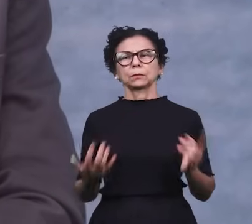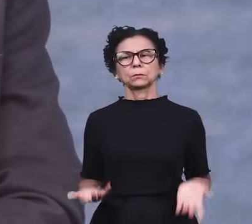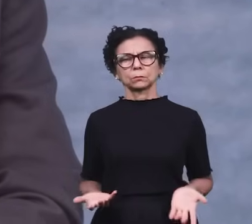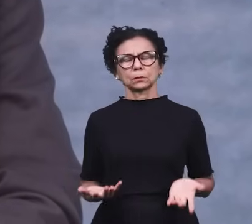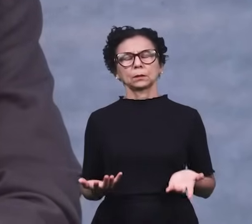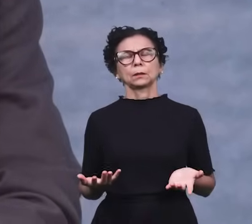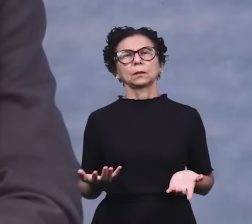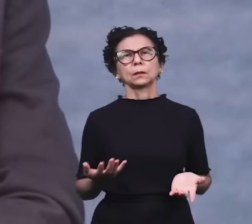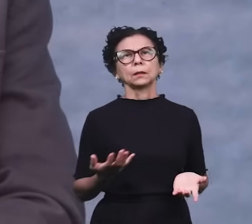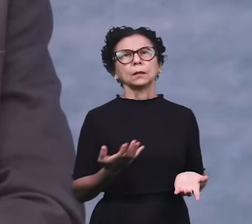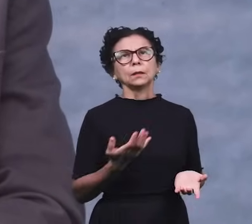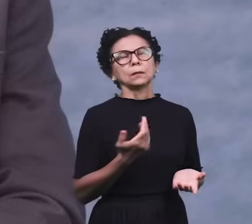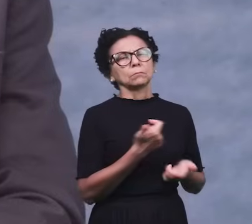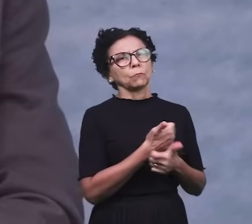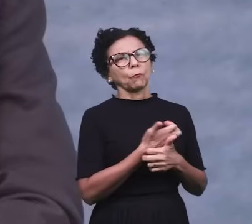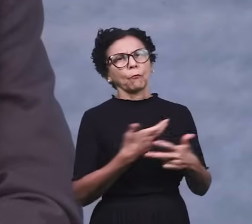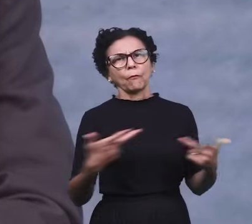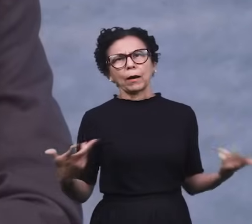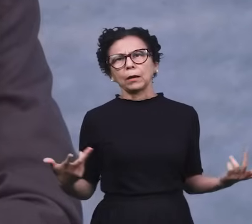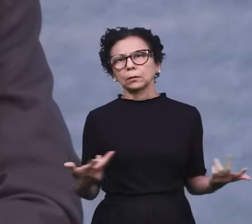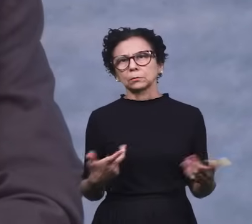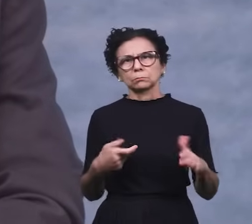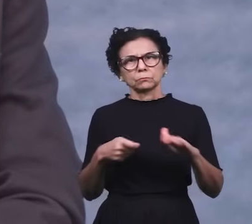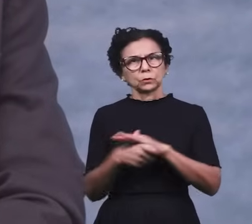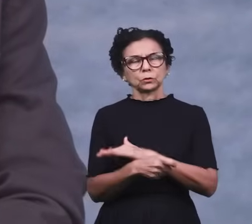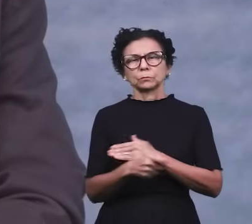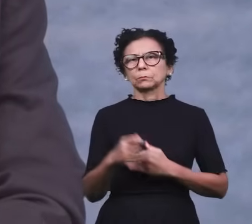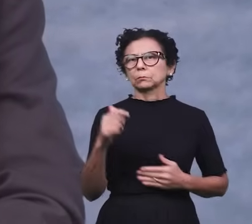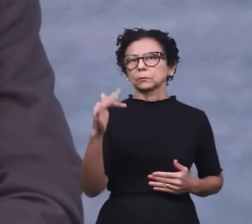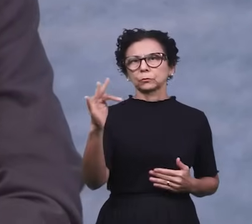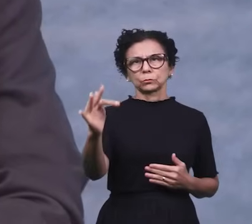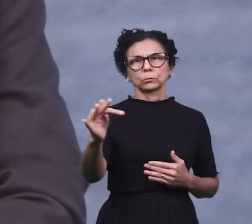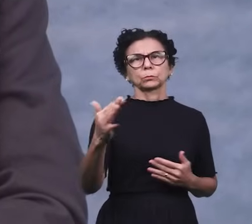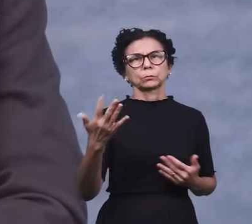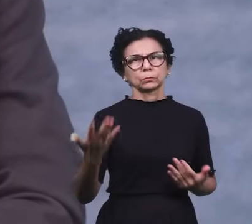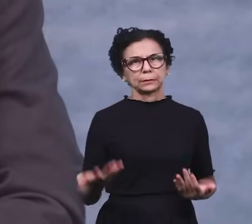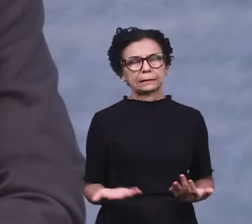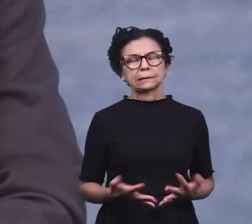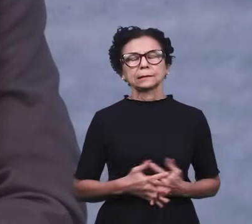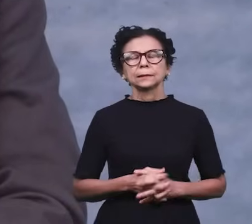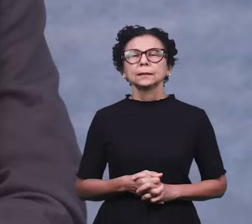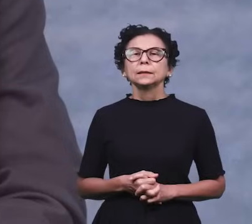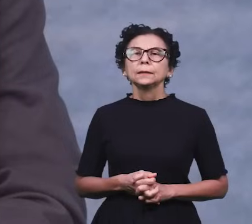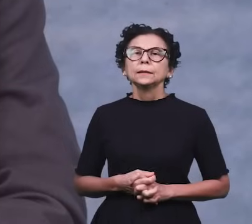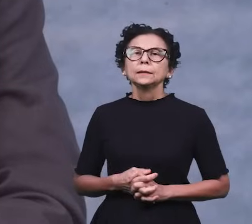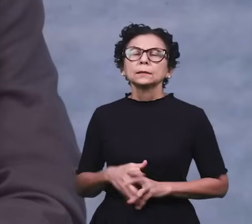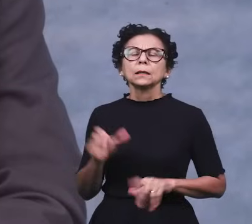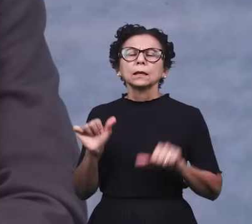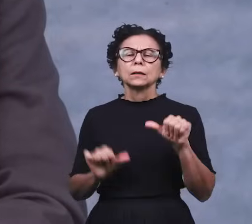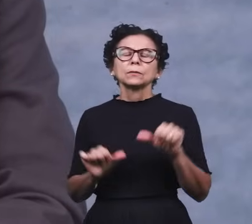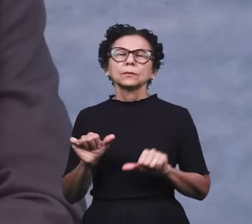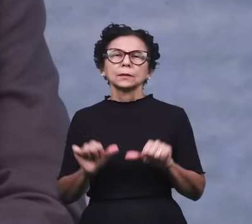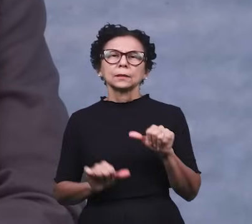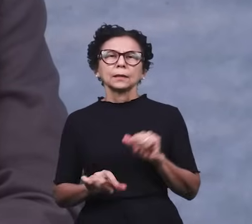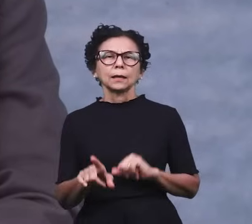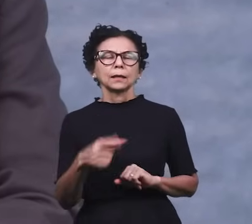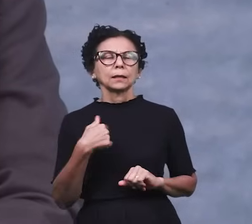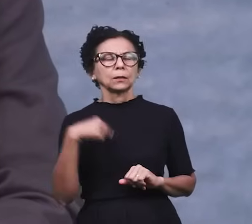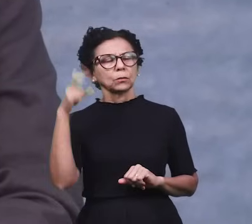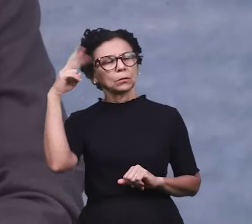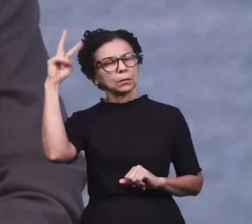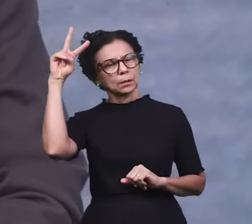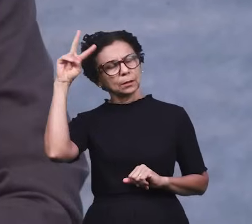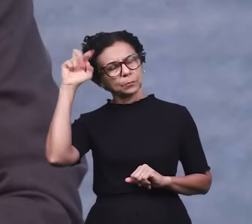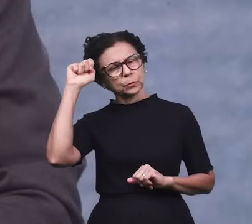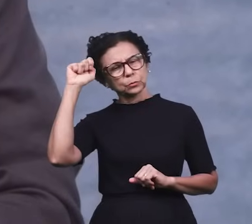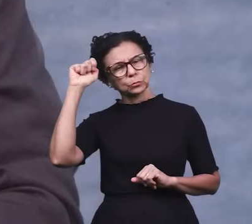Você pode ter são formas de investimento no futuro. O que deve ser considerado, né? Eu me lembro de